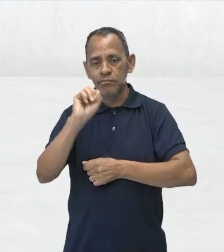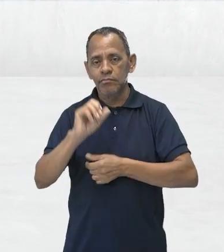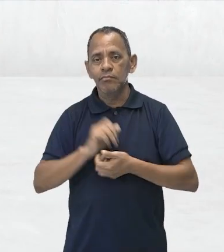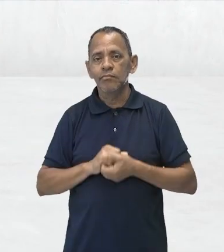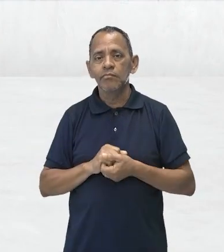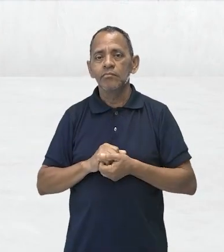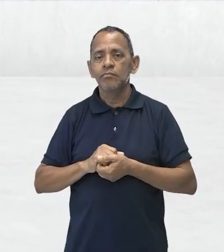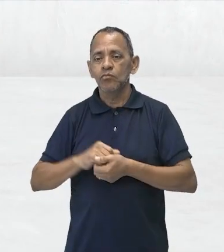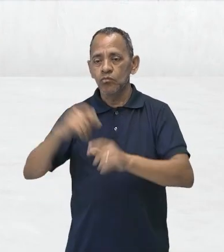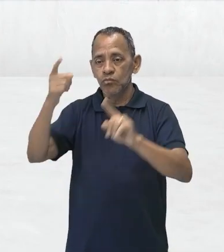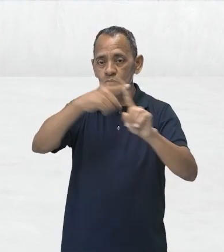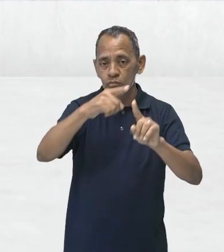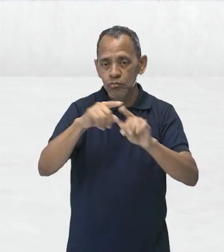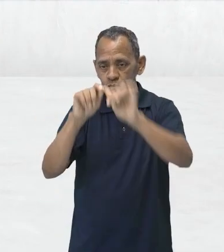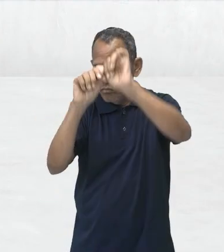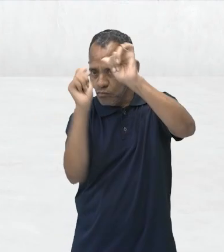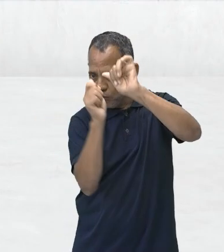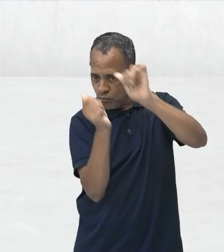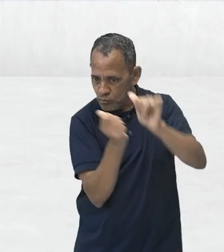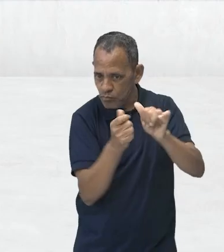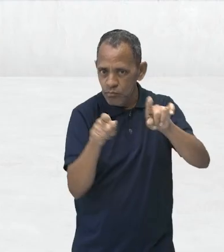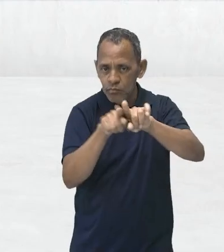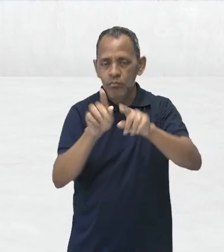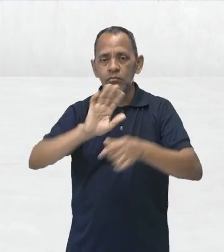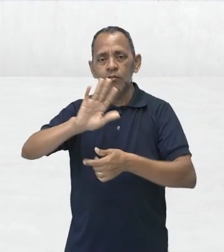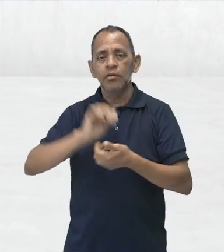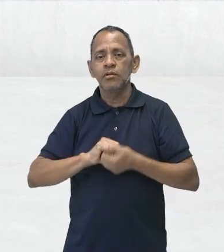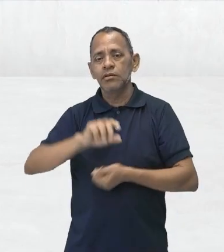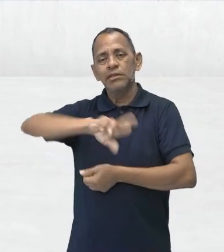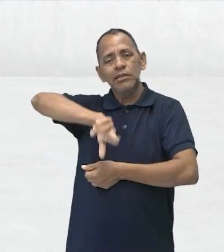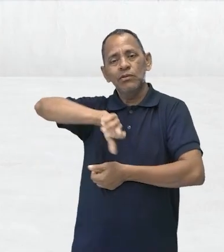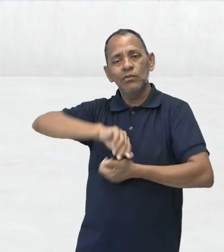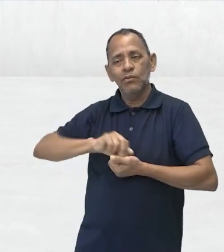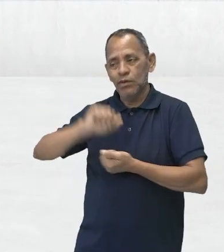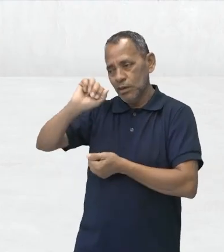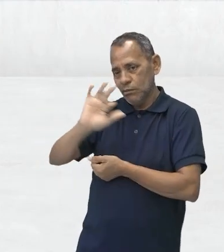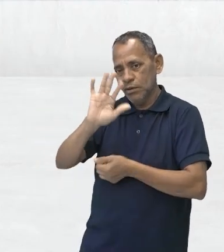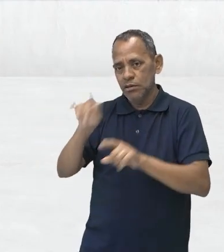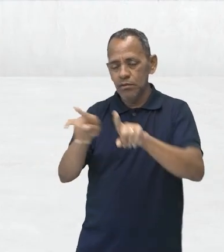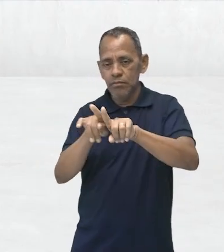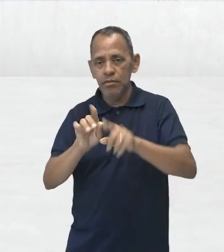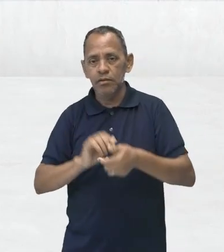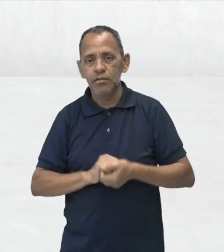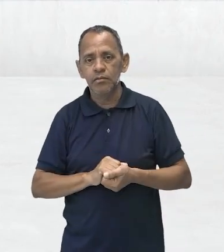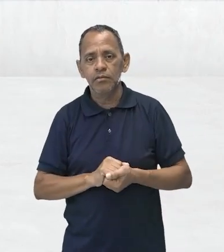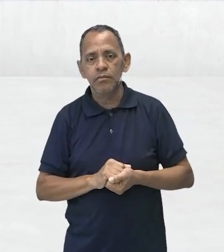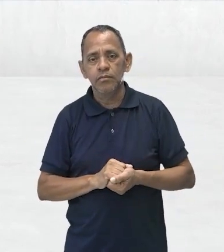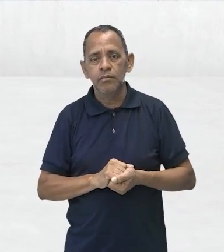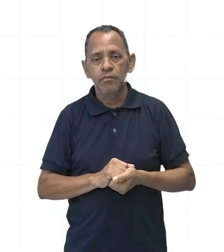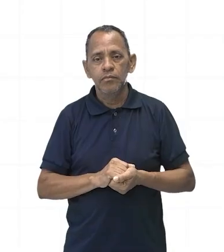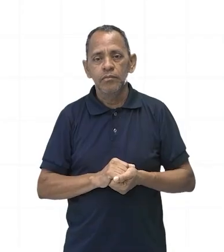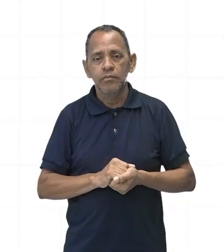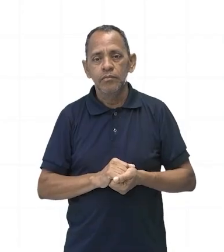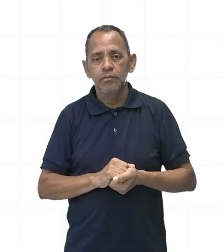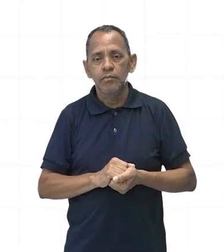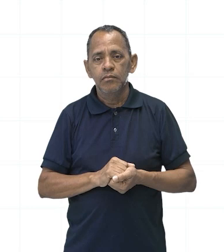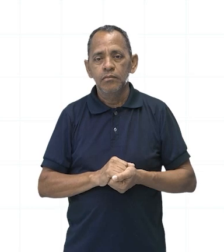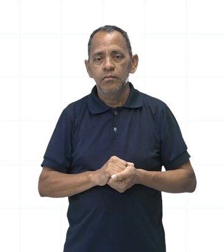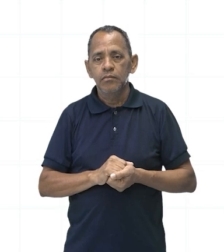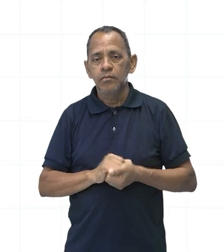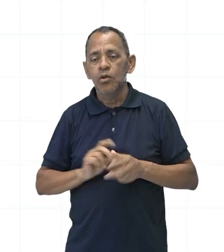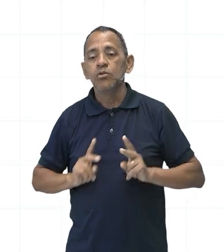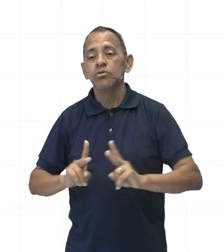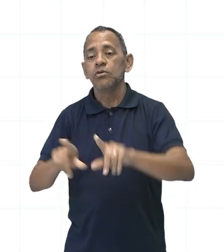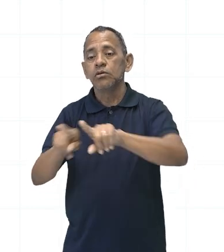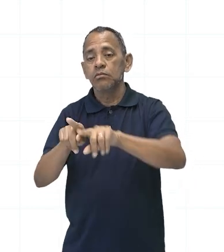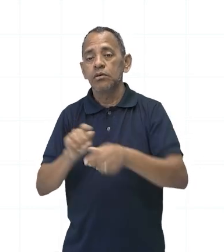as formas, mas não formas figurativas, certo? Vamos continuar? Então,